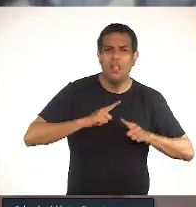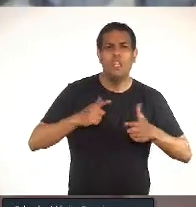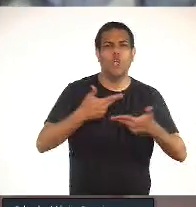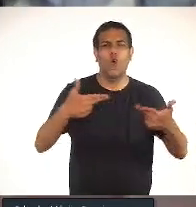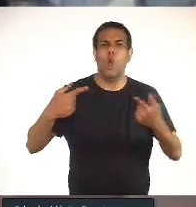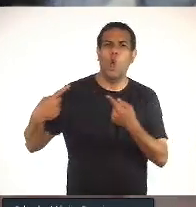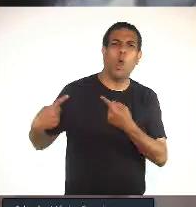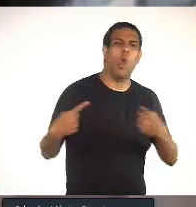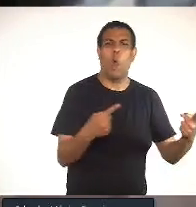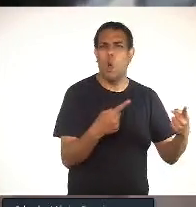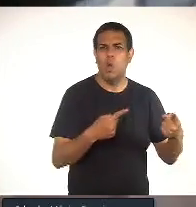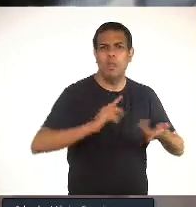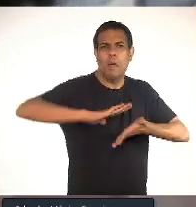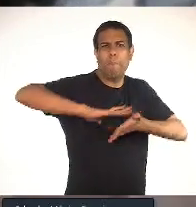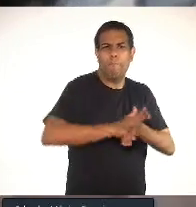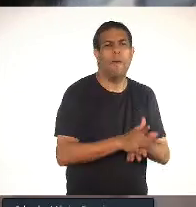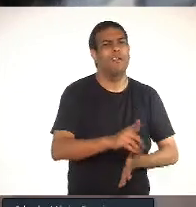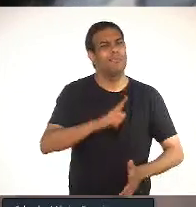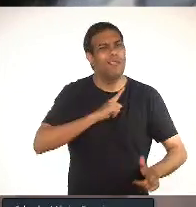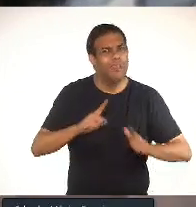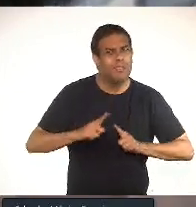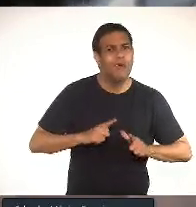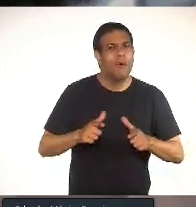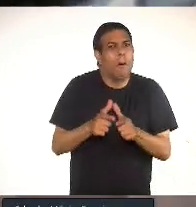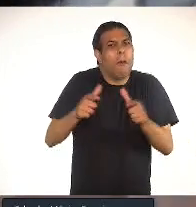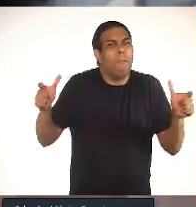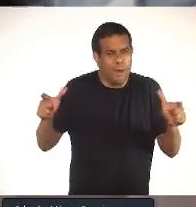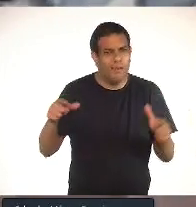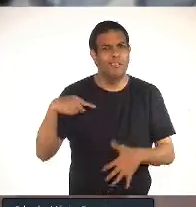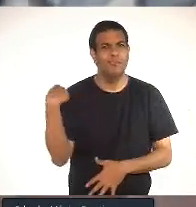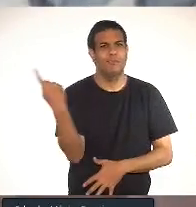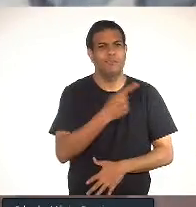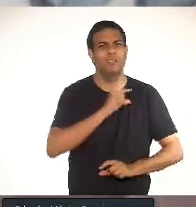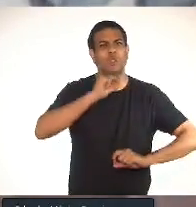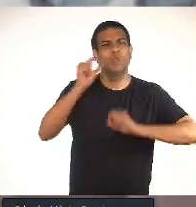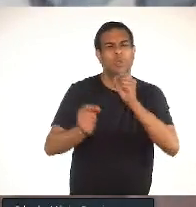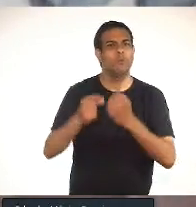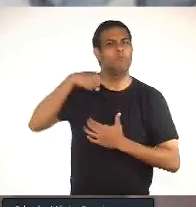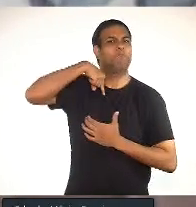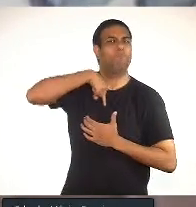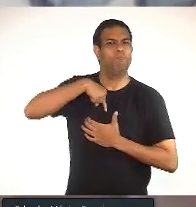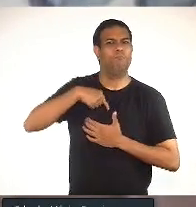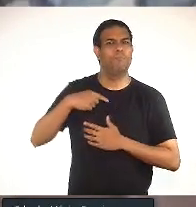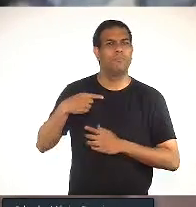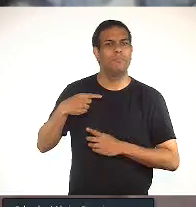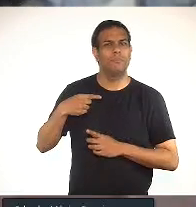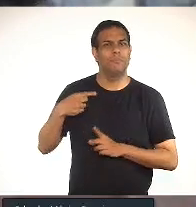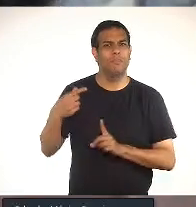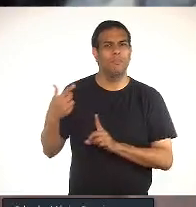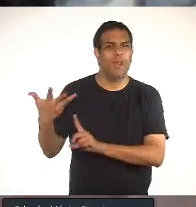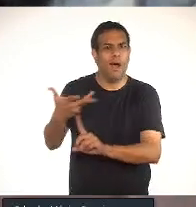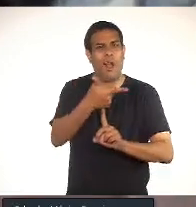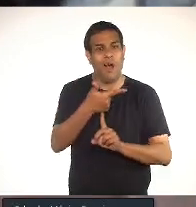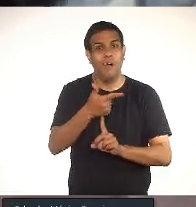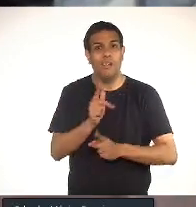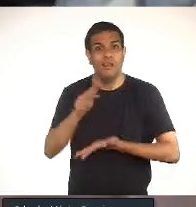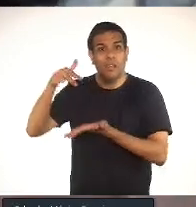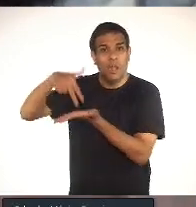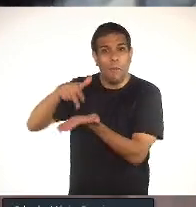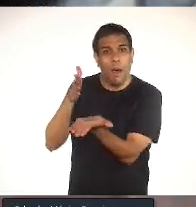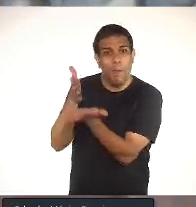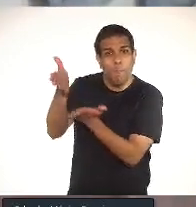epistemicídio, a produção de conhecimento a partir do elemento negro da sociedade. Nós, ao ocuparmos os bancos